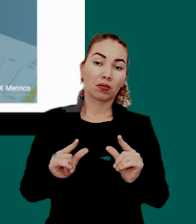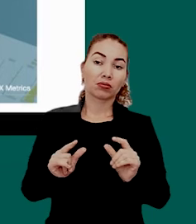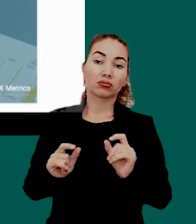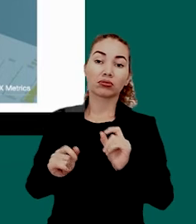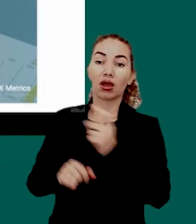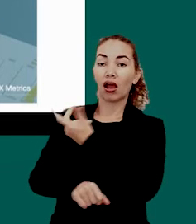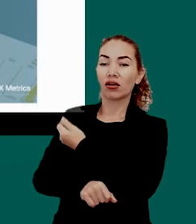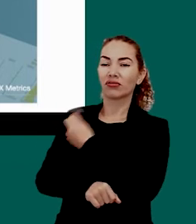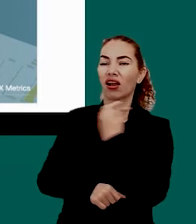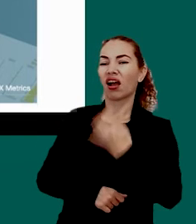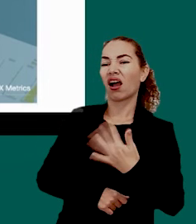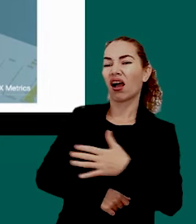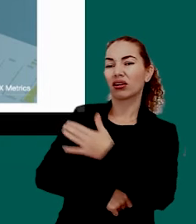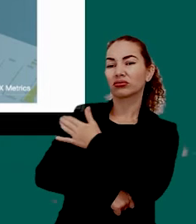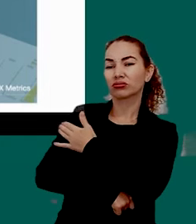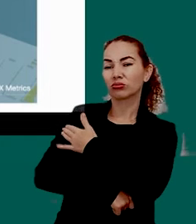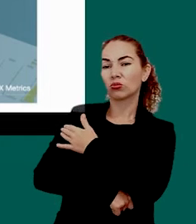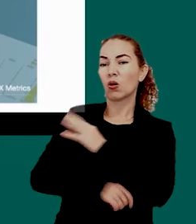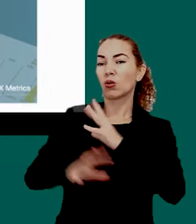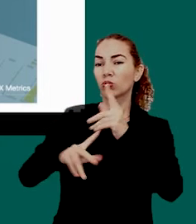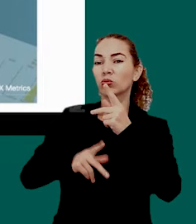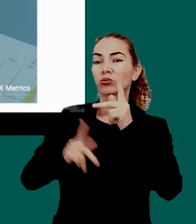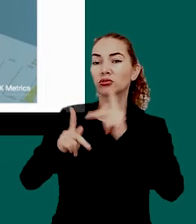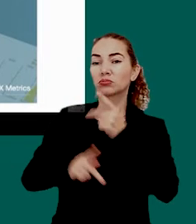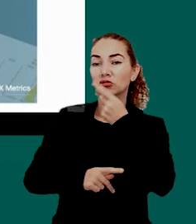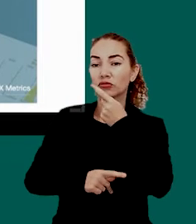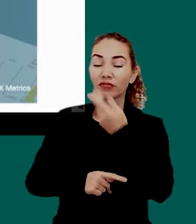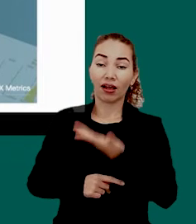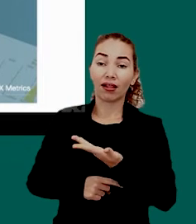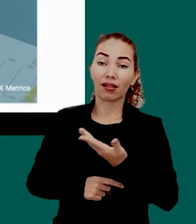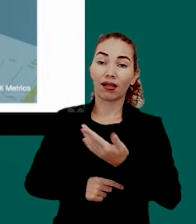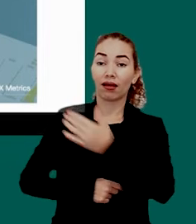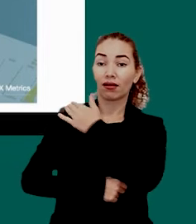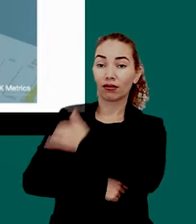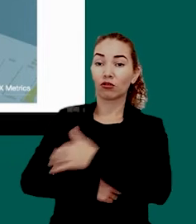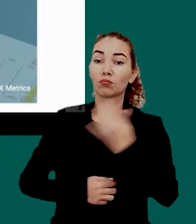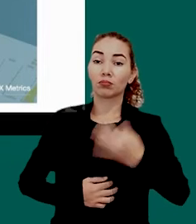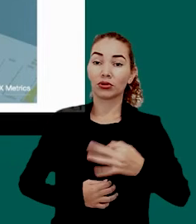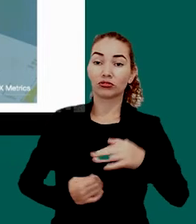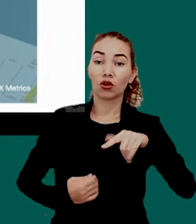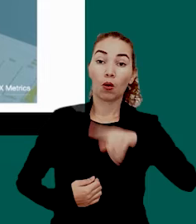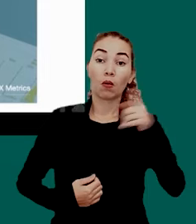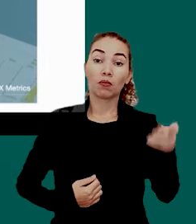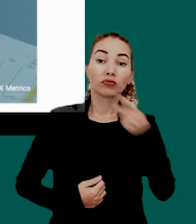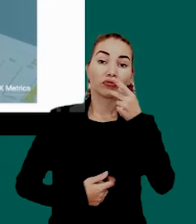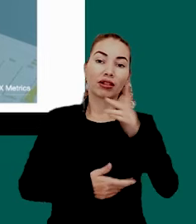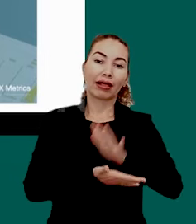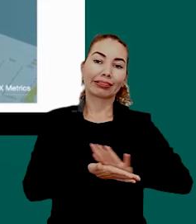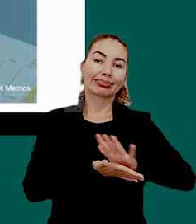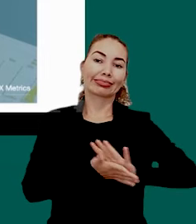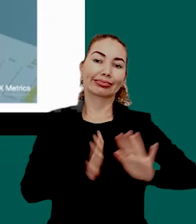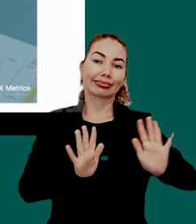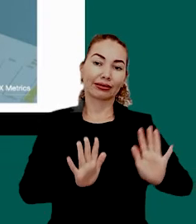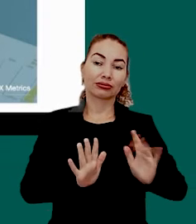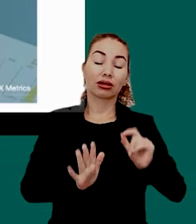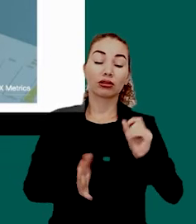toma vacina. Meu braço doeu muito. Quase todo mundo que toma vacina vai dizer que o braço doeu, e quem tomou soro fisiológico vai falar, não tive nada. Né? Então, eles compararam duas para falar assim,